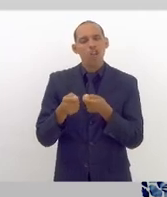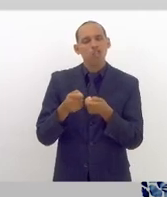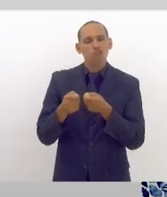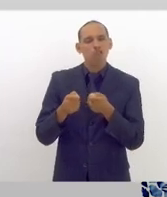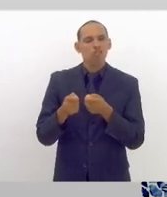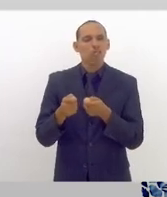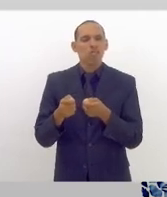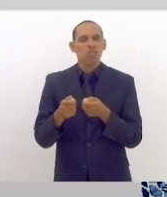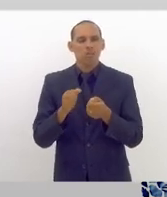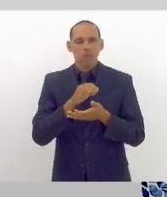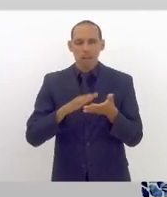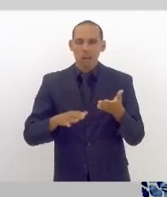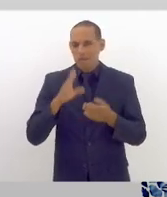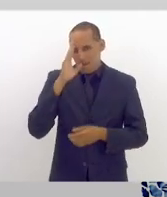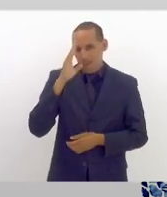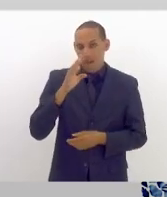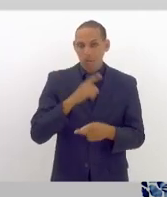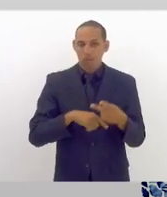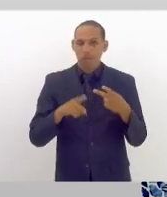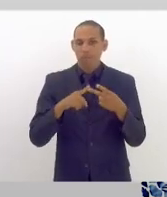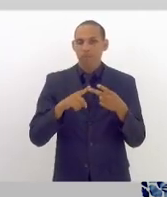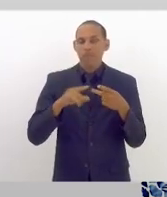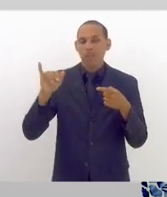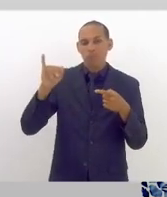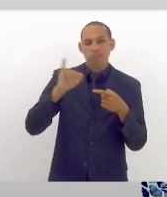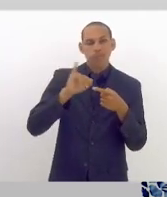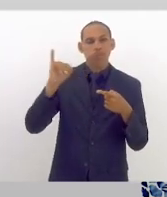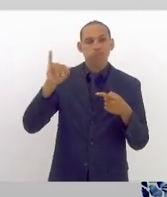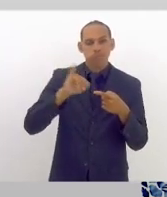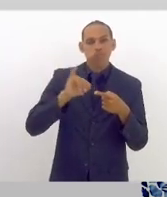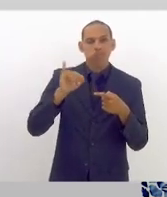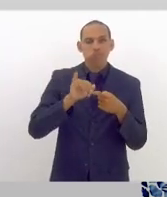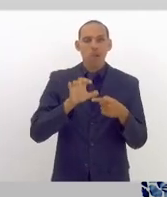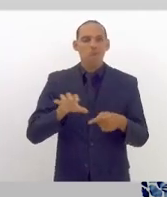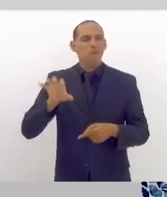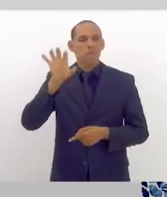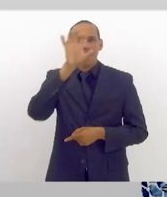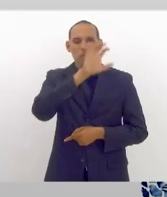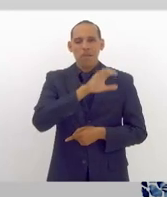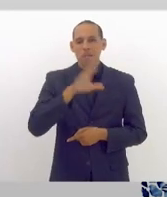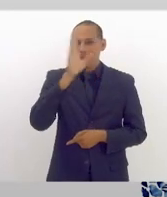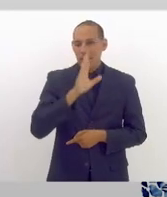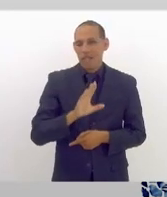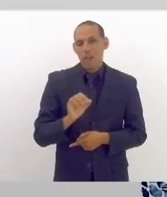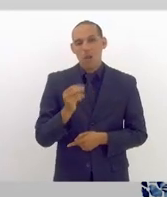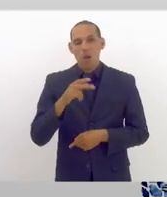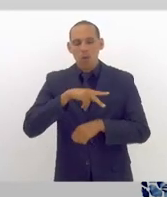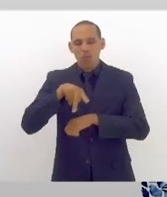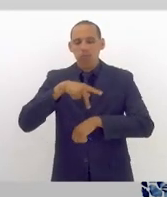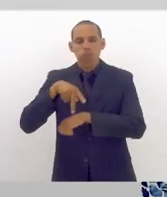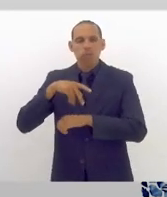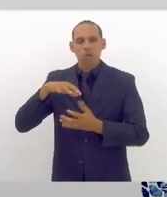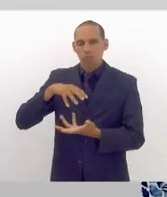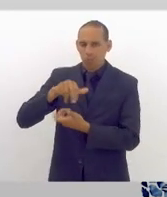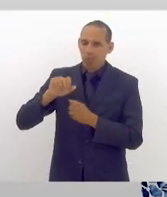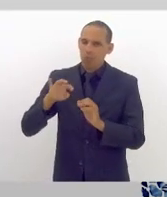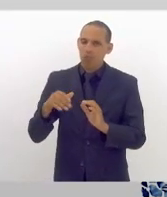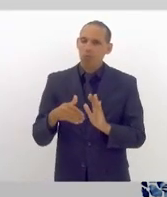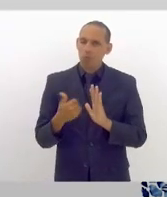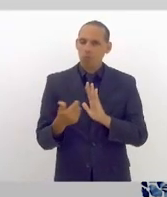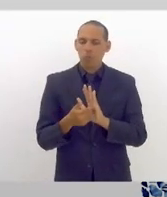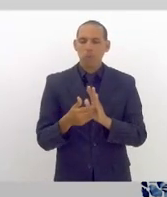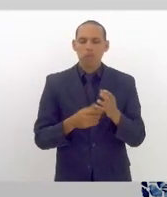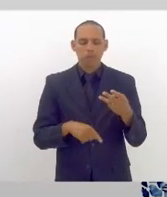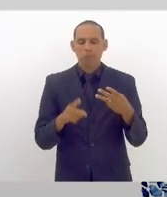participam a importação de bens e serviços de outras unidades da Federação e do resto do mundo as margens